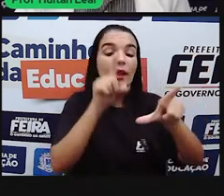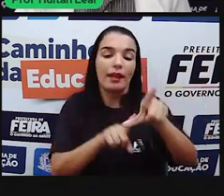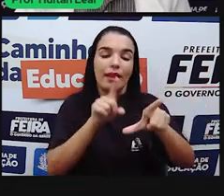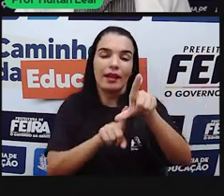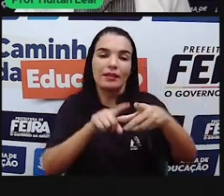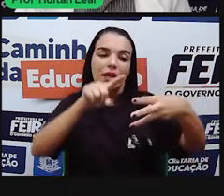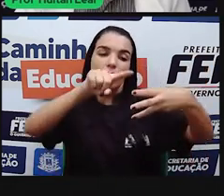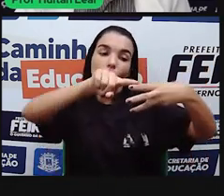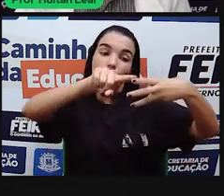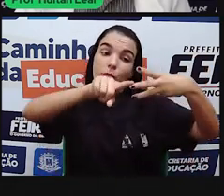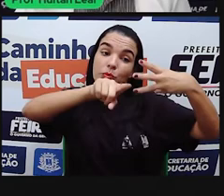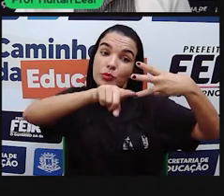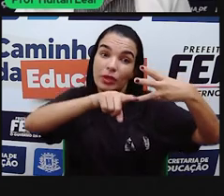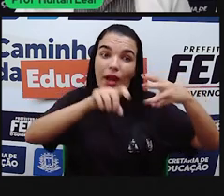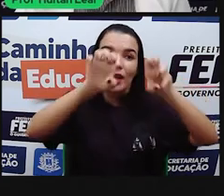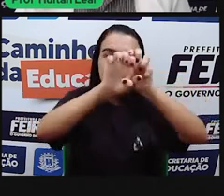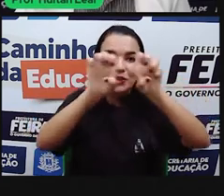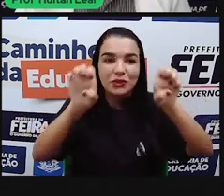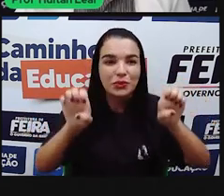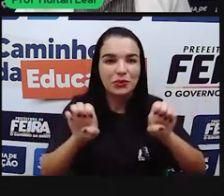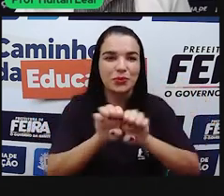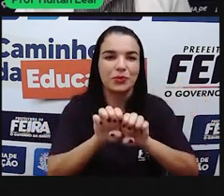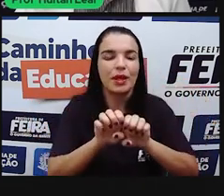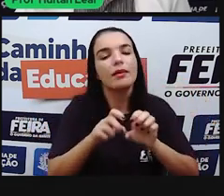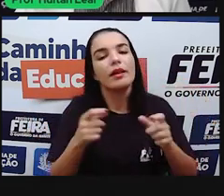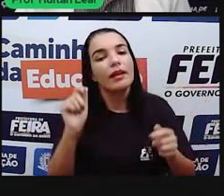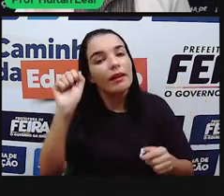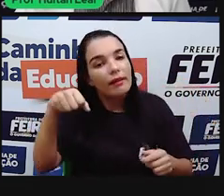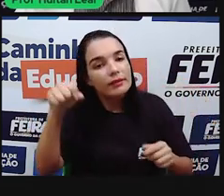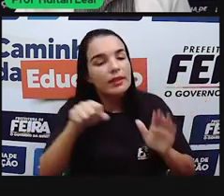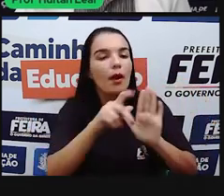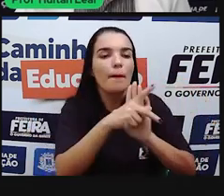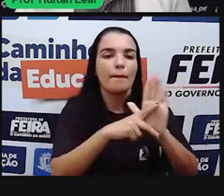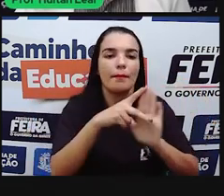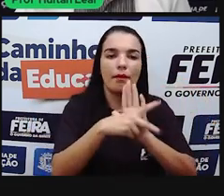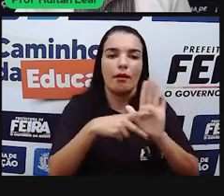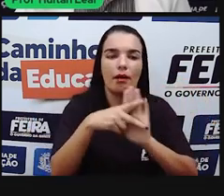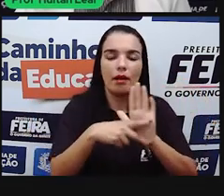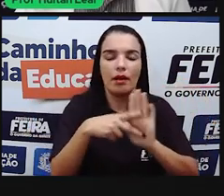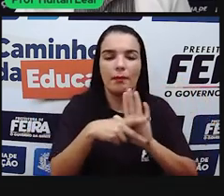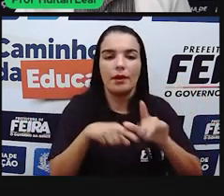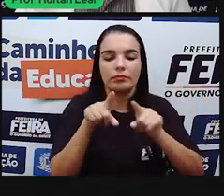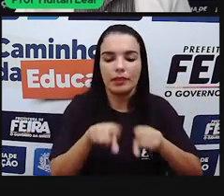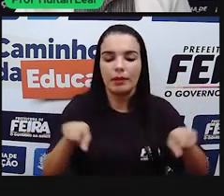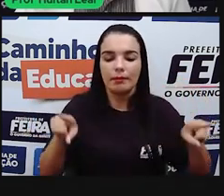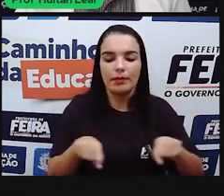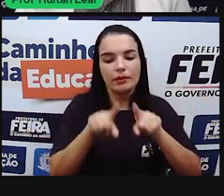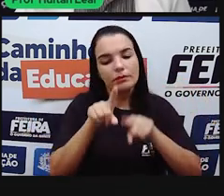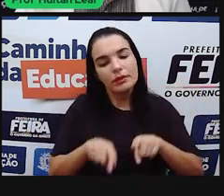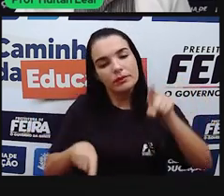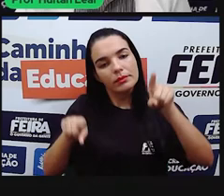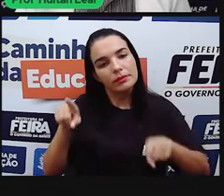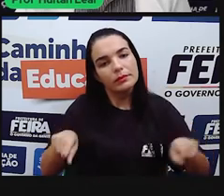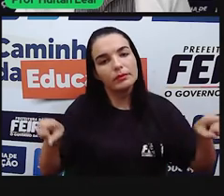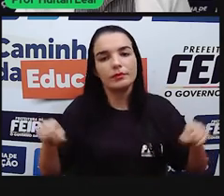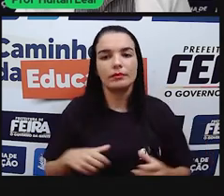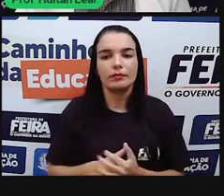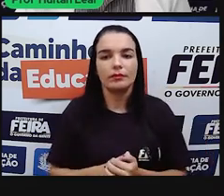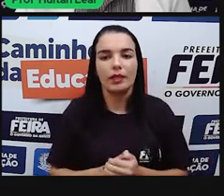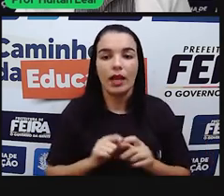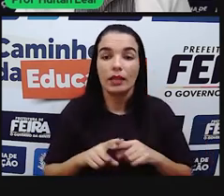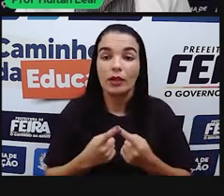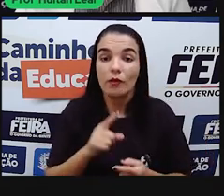música, que é o poema da música, da canção. Será que a partir daí você consegue me dizer o que é canção?